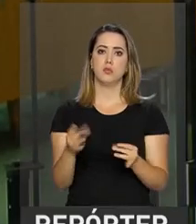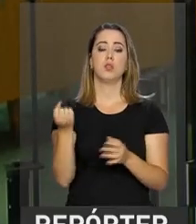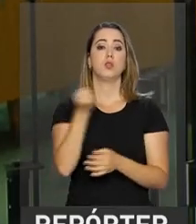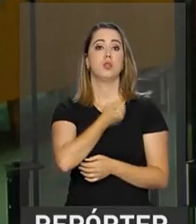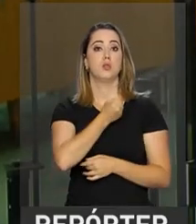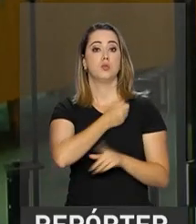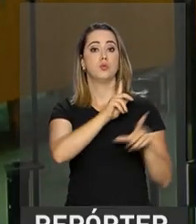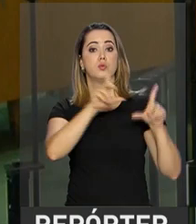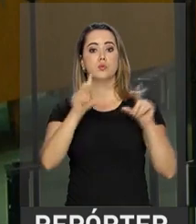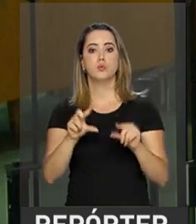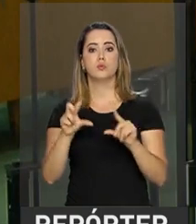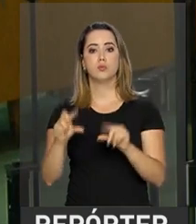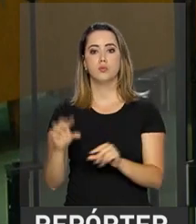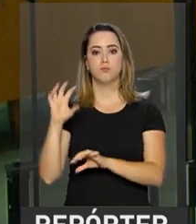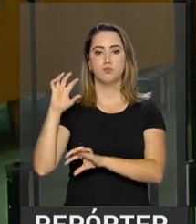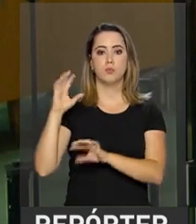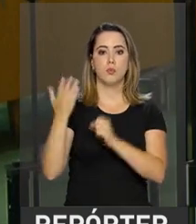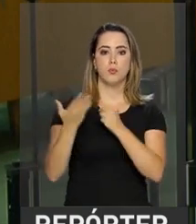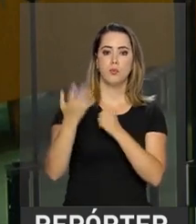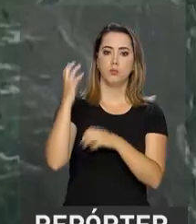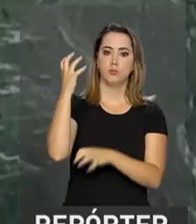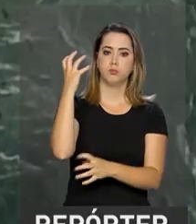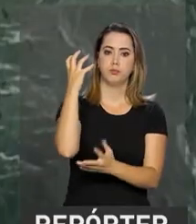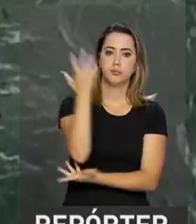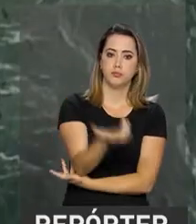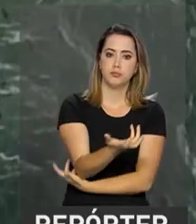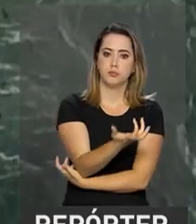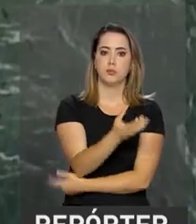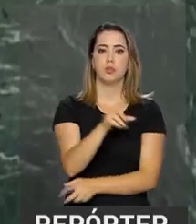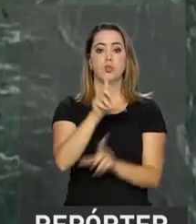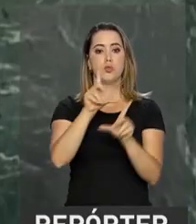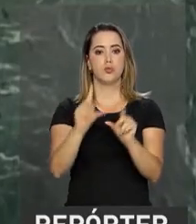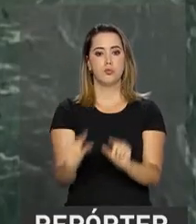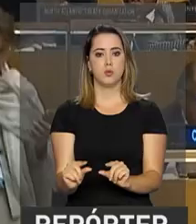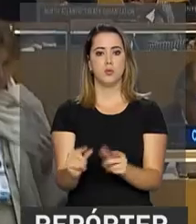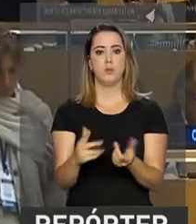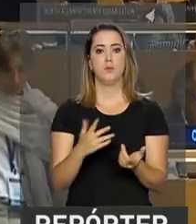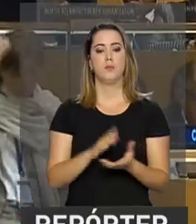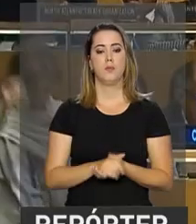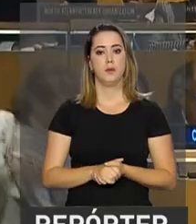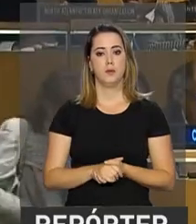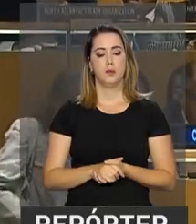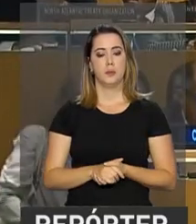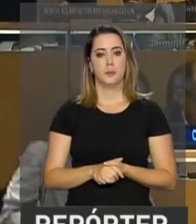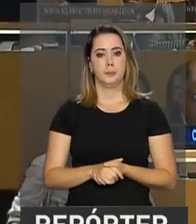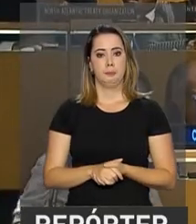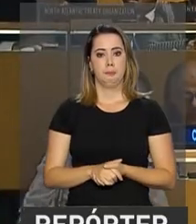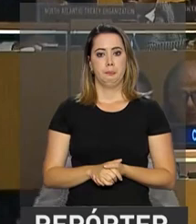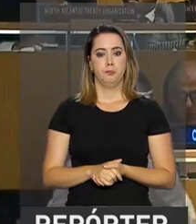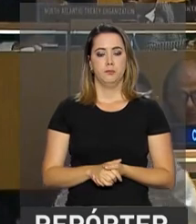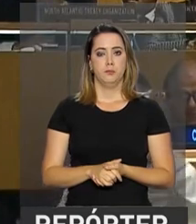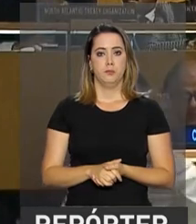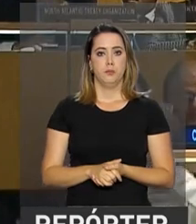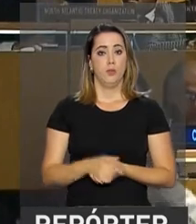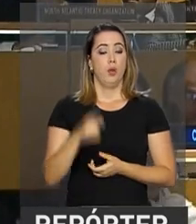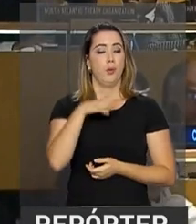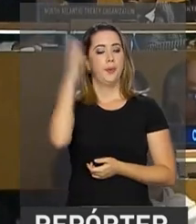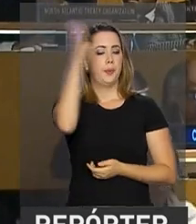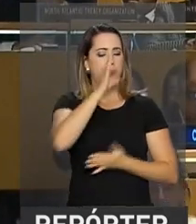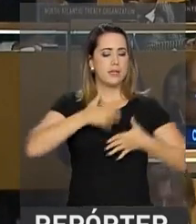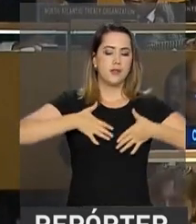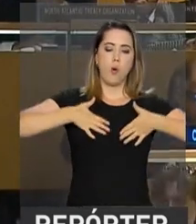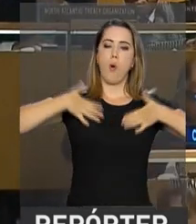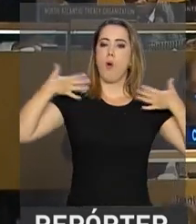mostram a diminuição do desmatamento na Amazônia. O Brasil, senhoras e senhores, orgulha-se de